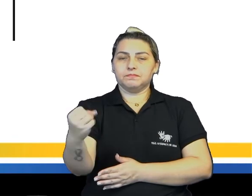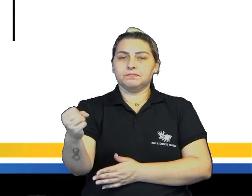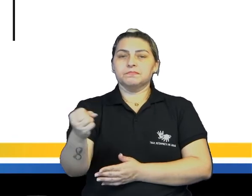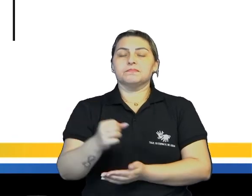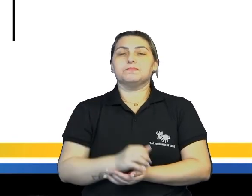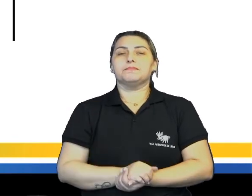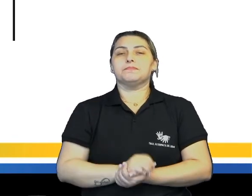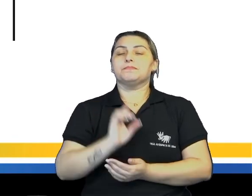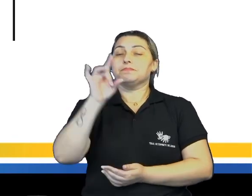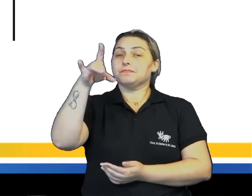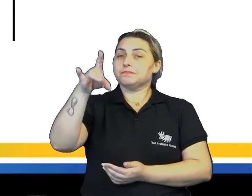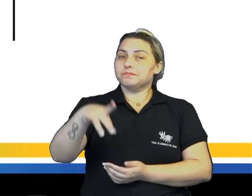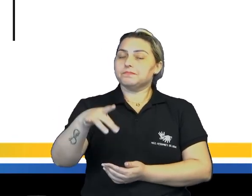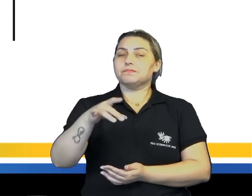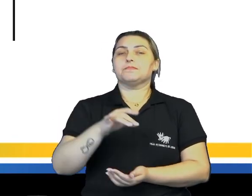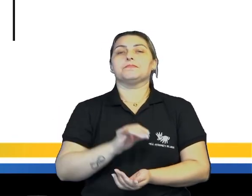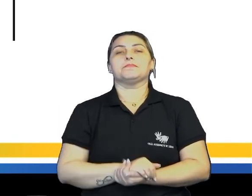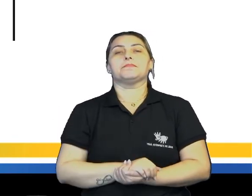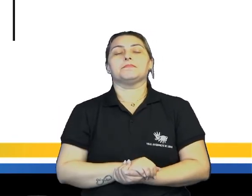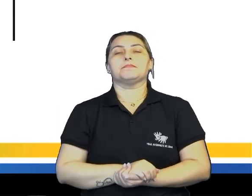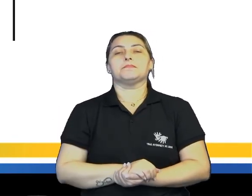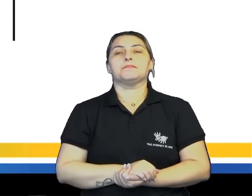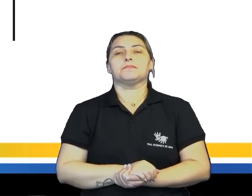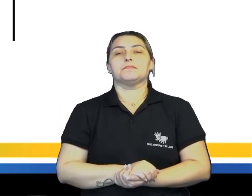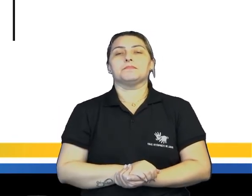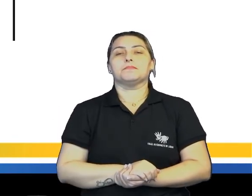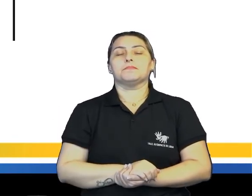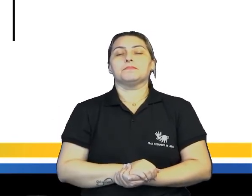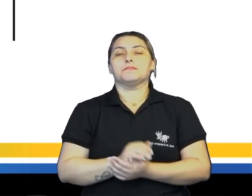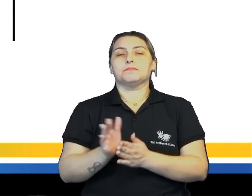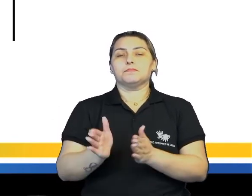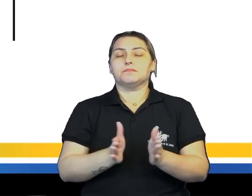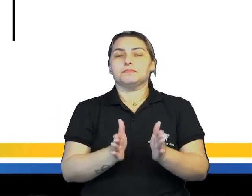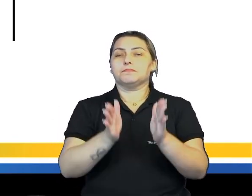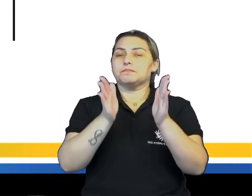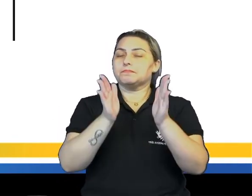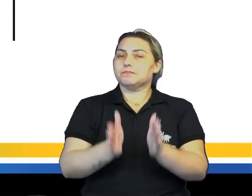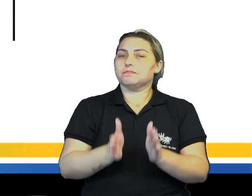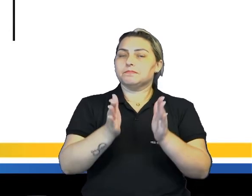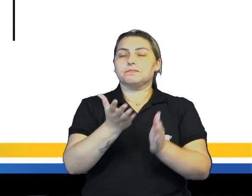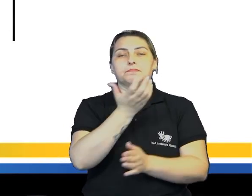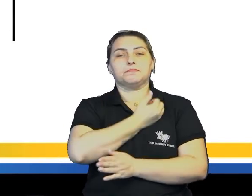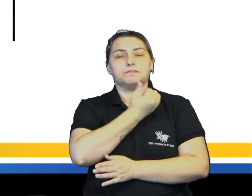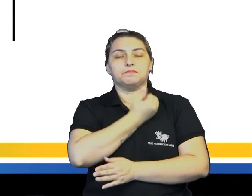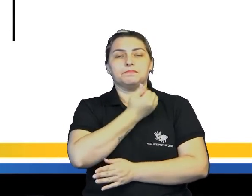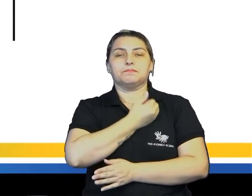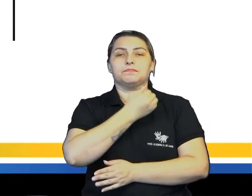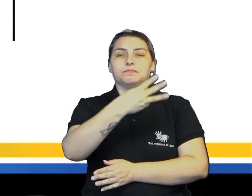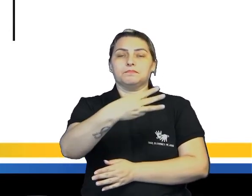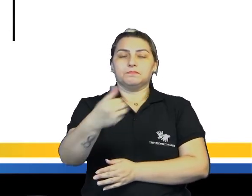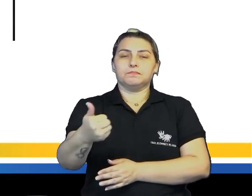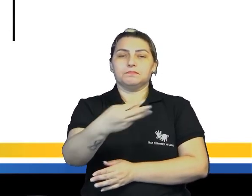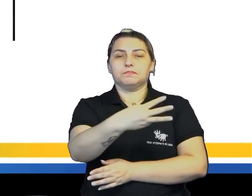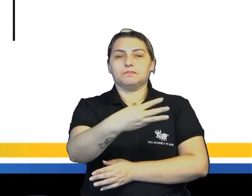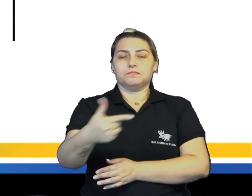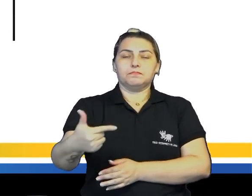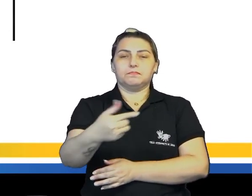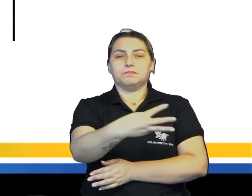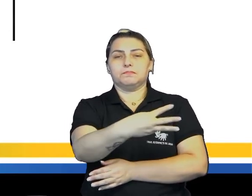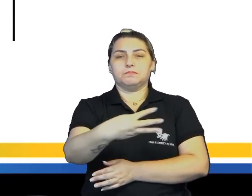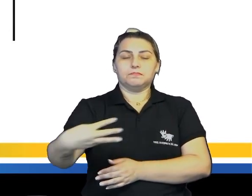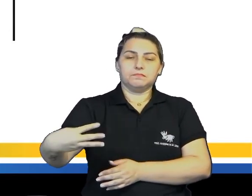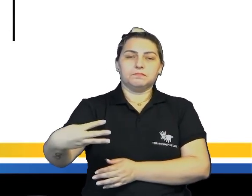38. E a última alternativa nos diz que a trilha já é os números 31,